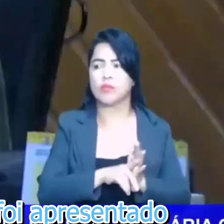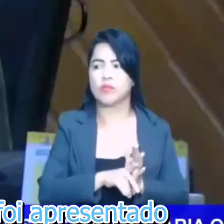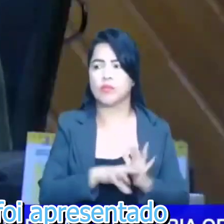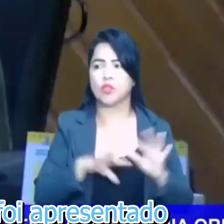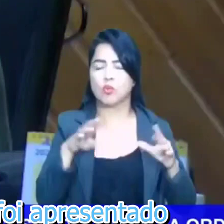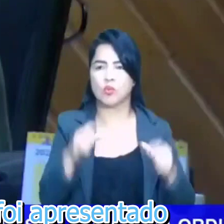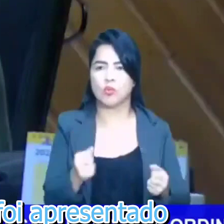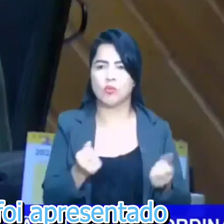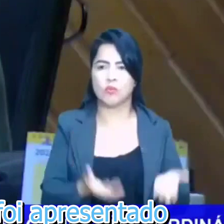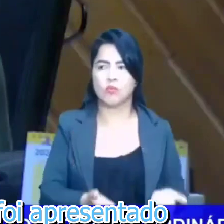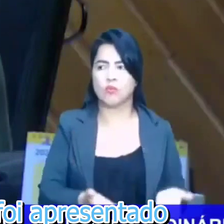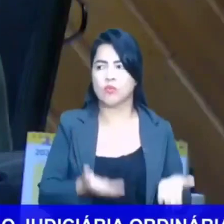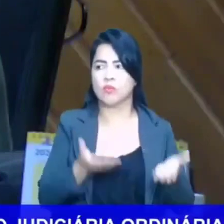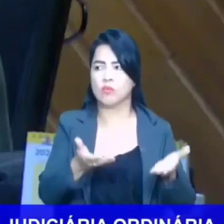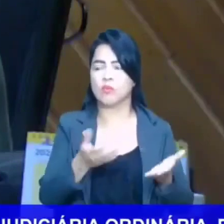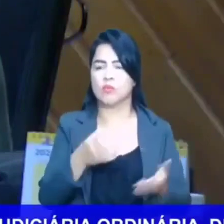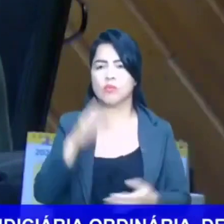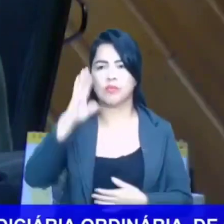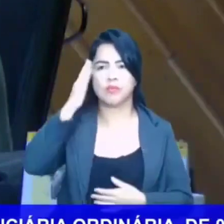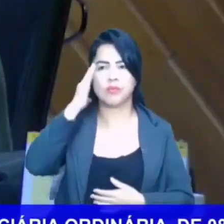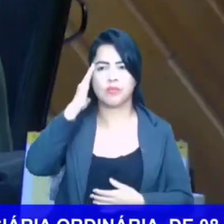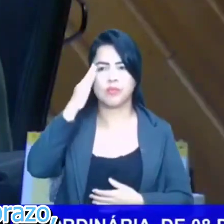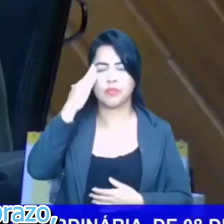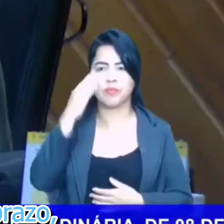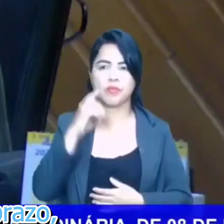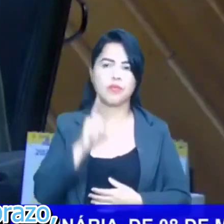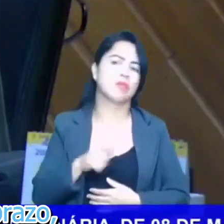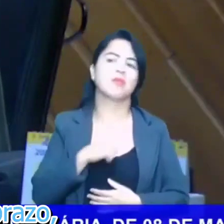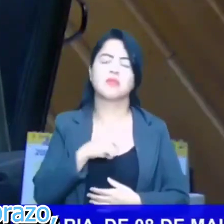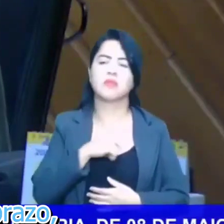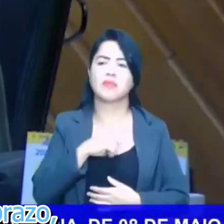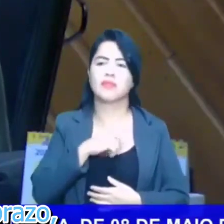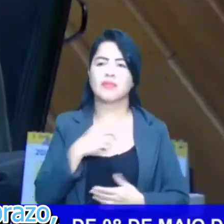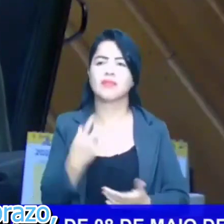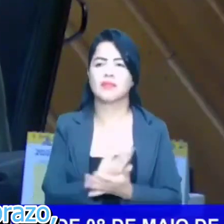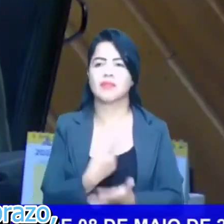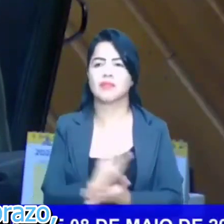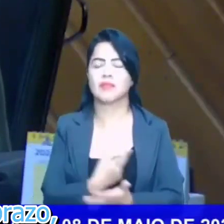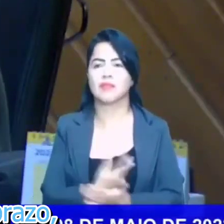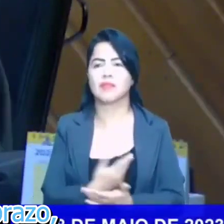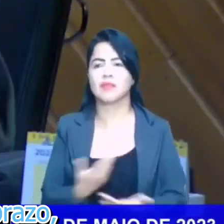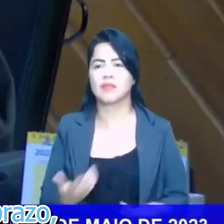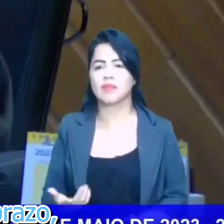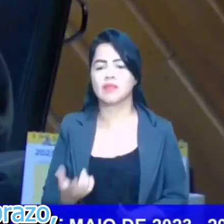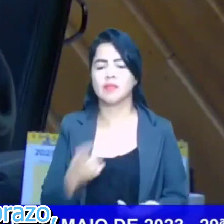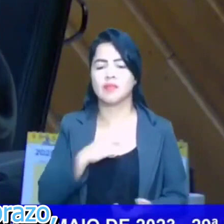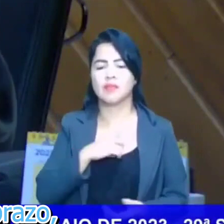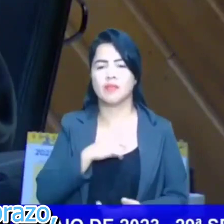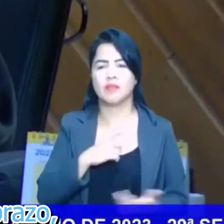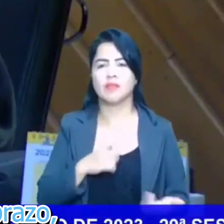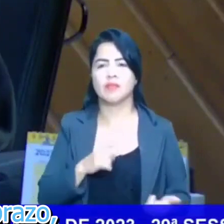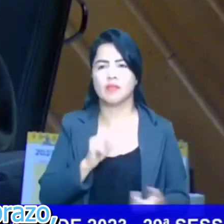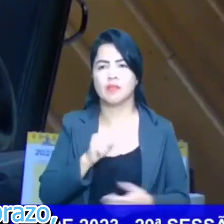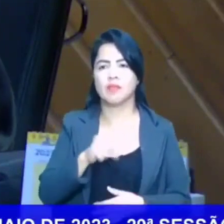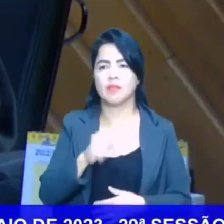foi apresentado, ele entendeu que havia uma falha com relação ao prazo, né?